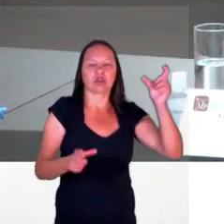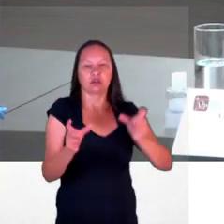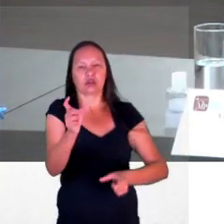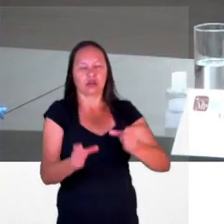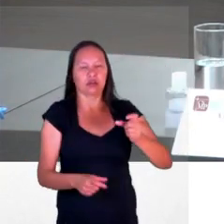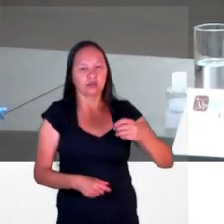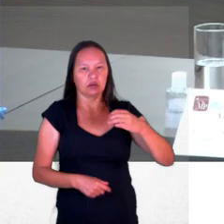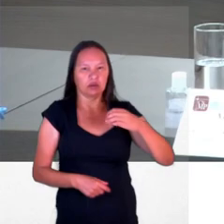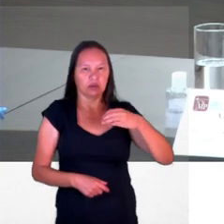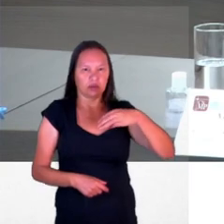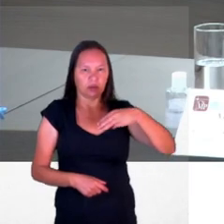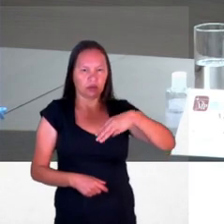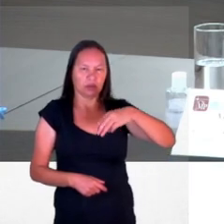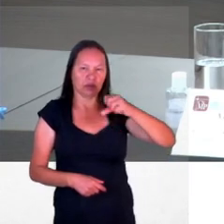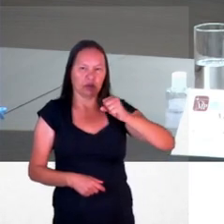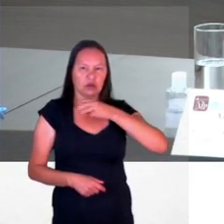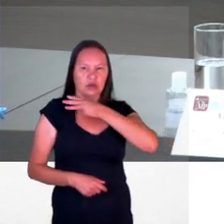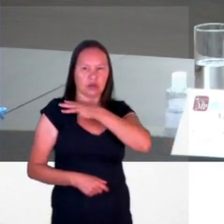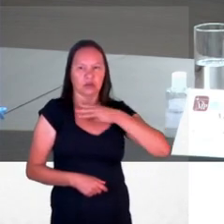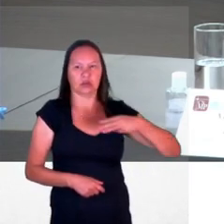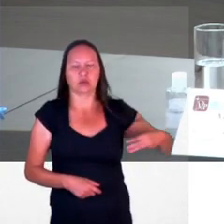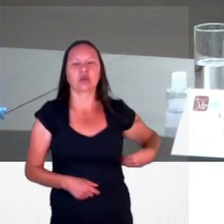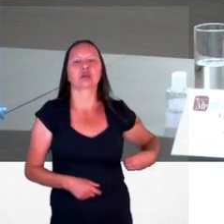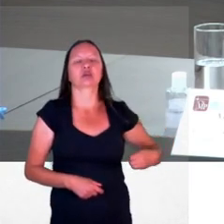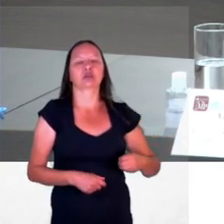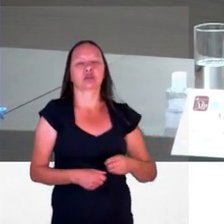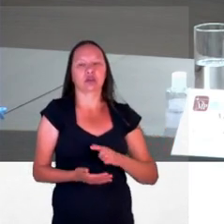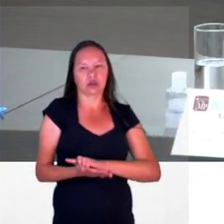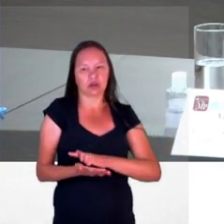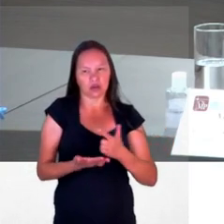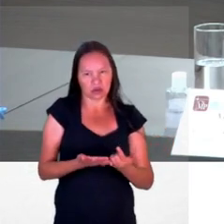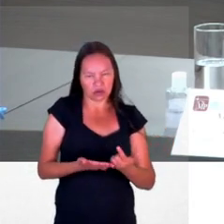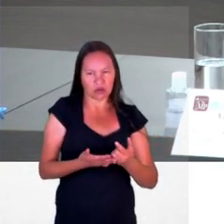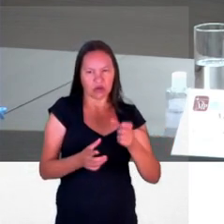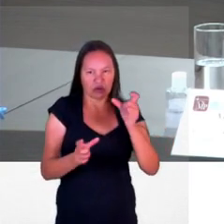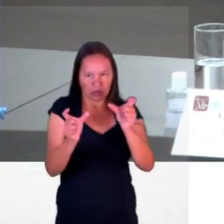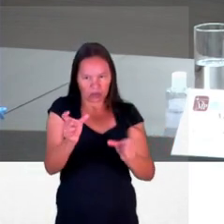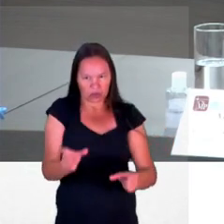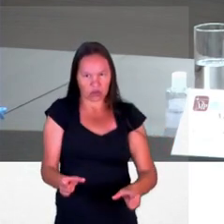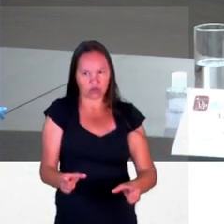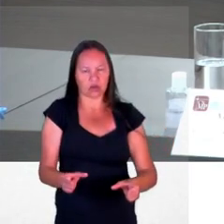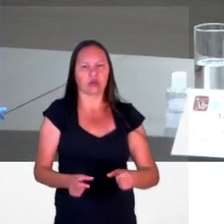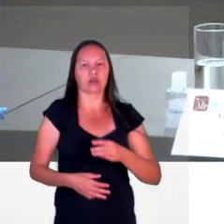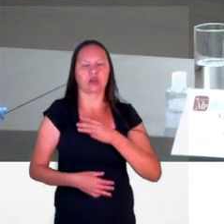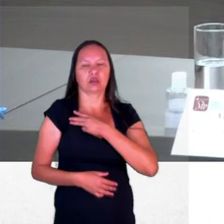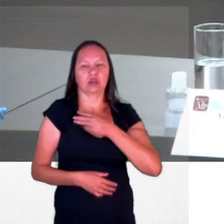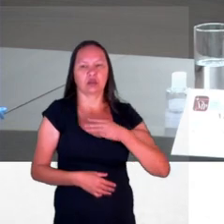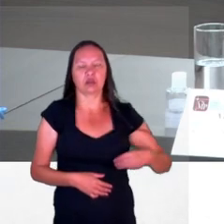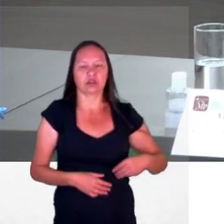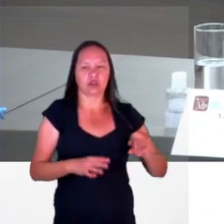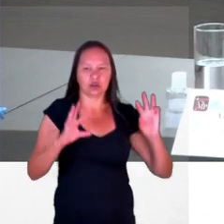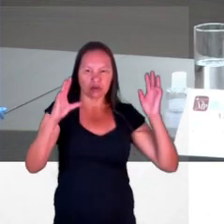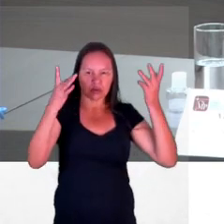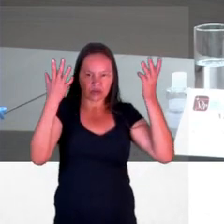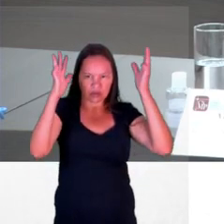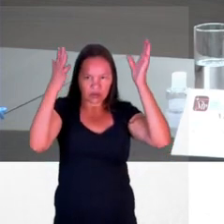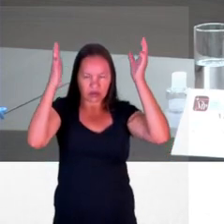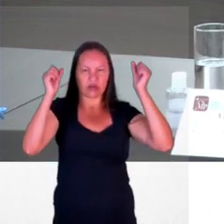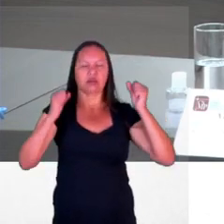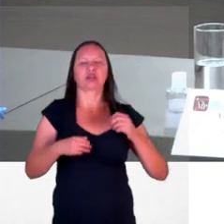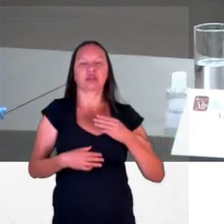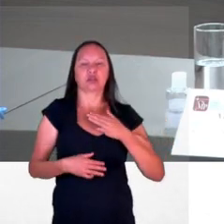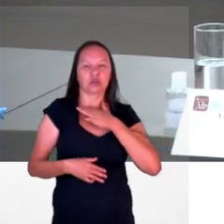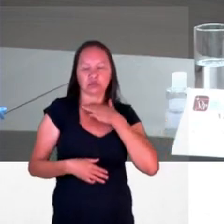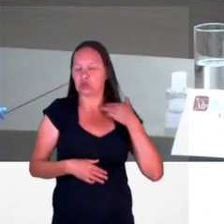Ministério Público brasileiro que atrás de cada folha de papel a gente gente que merece brilhar e não morrer de